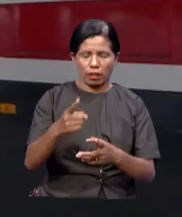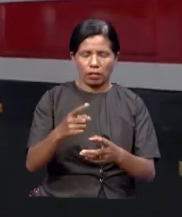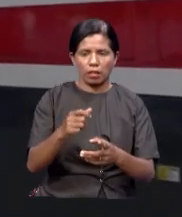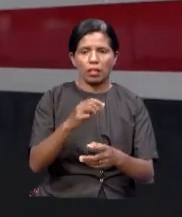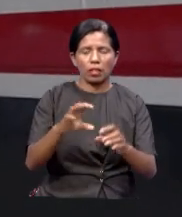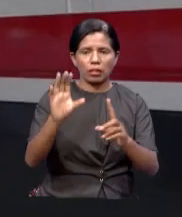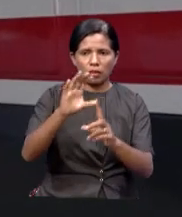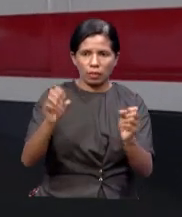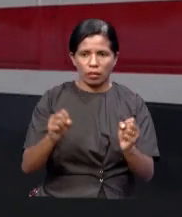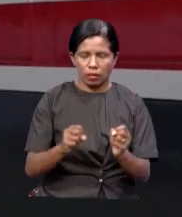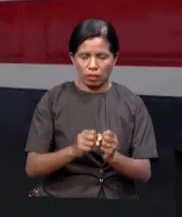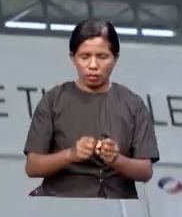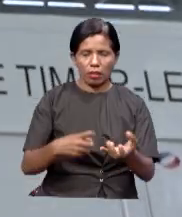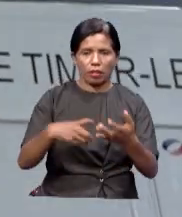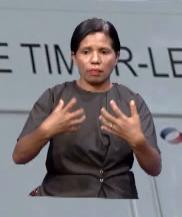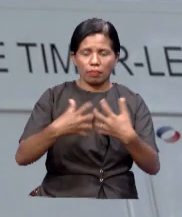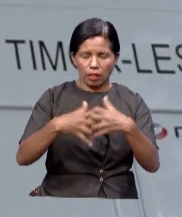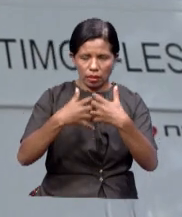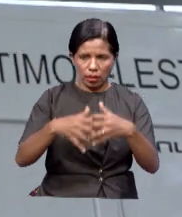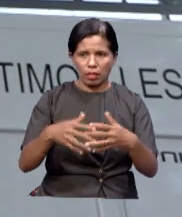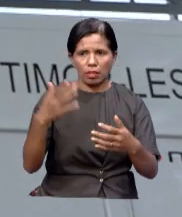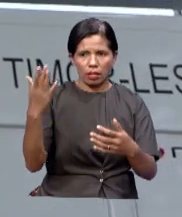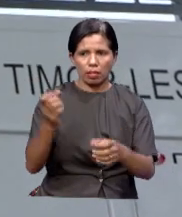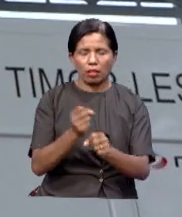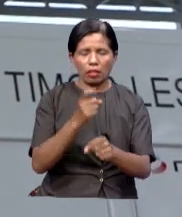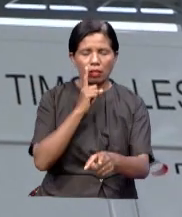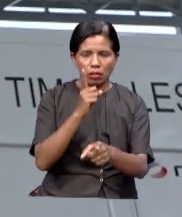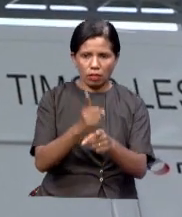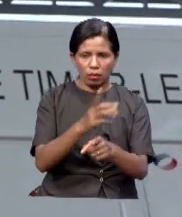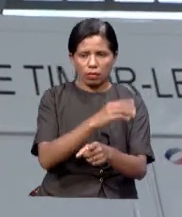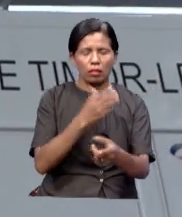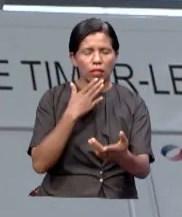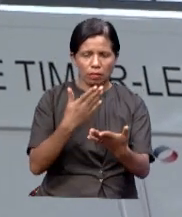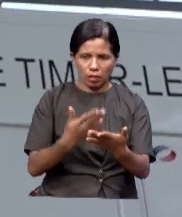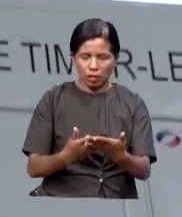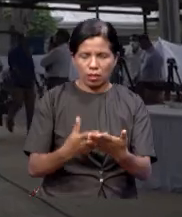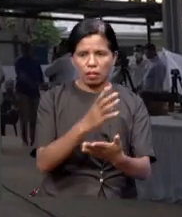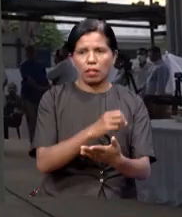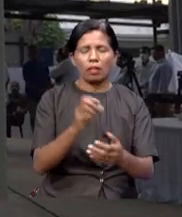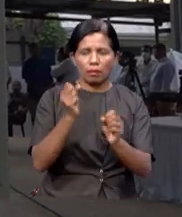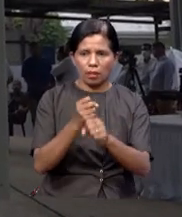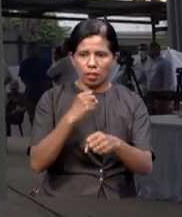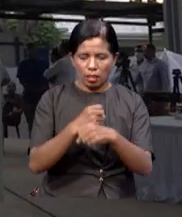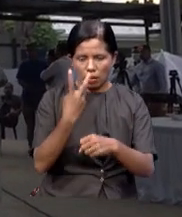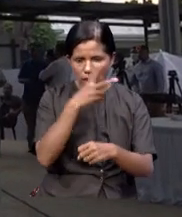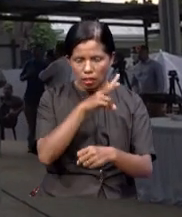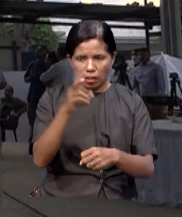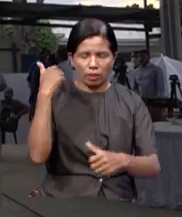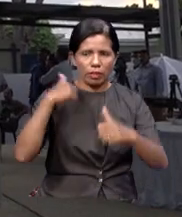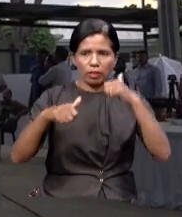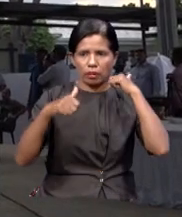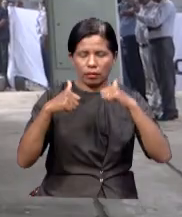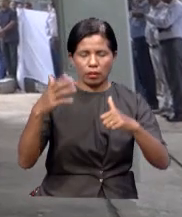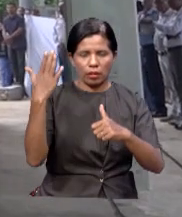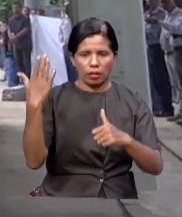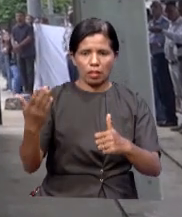Hateteng, máquina X-ray, caro scanner refere, adequado no multidimensão, nebe bele halo controlo, ba atividade